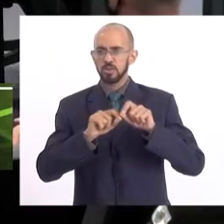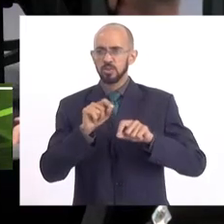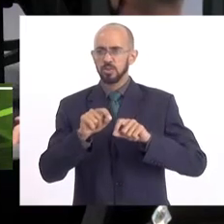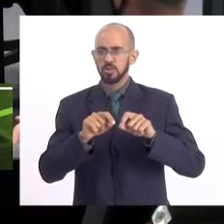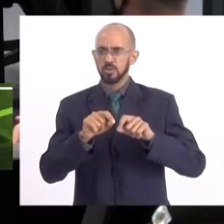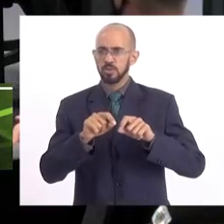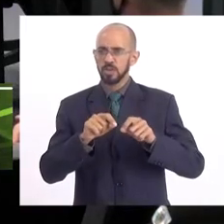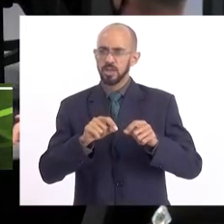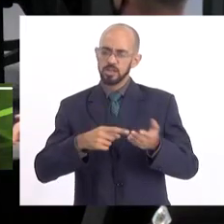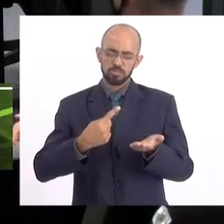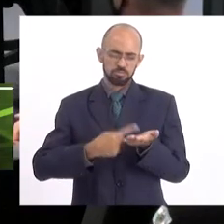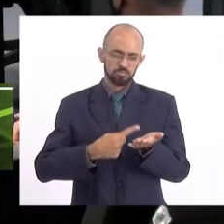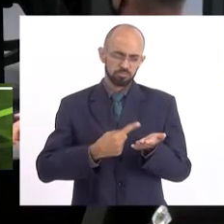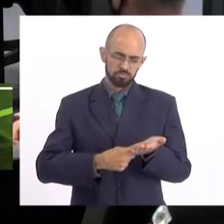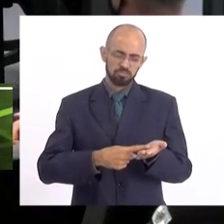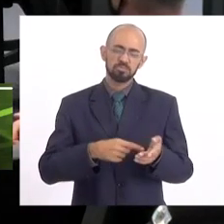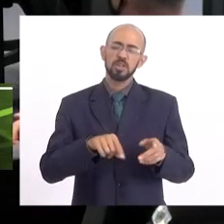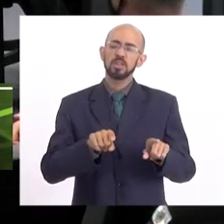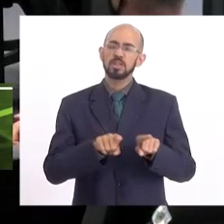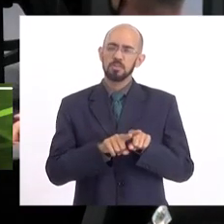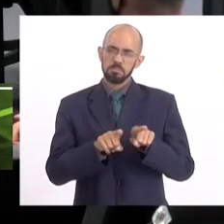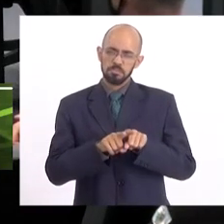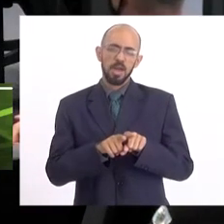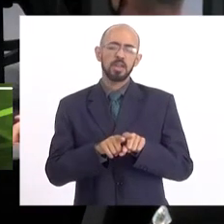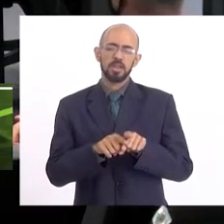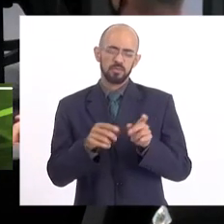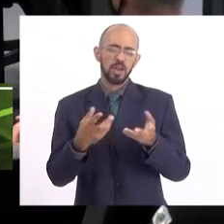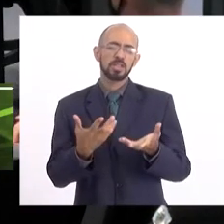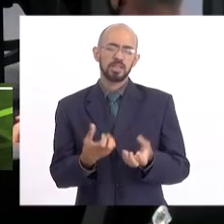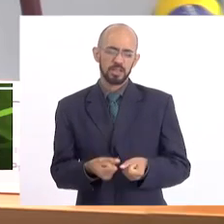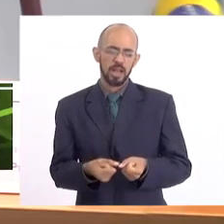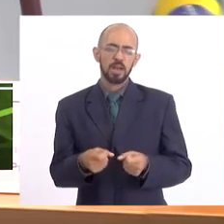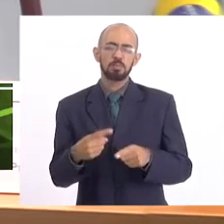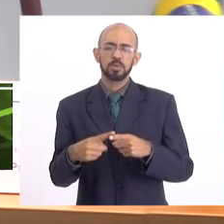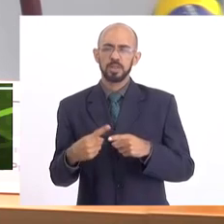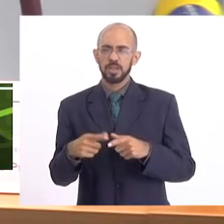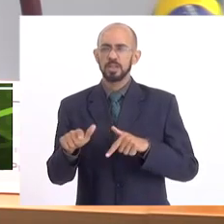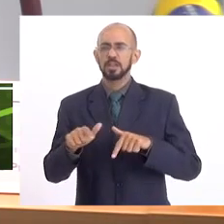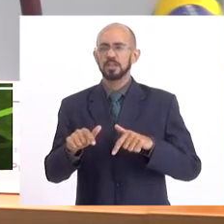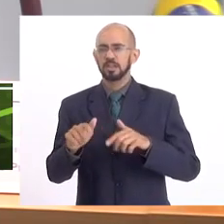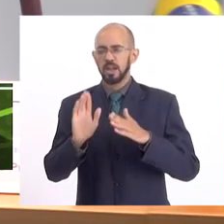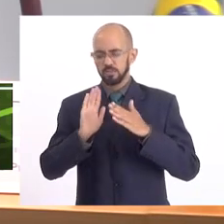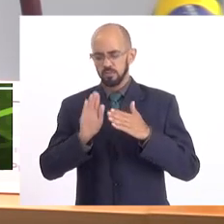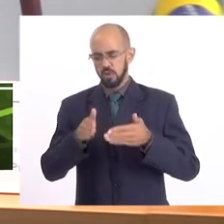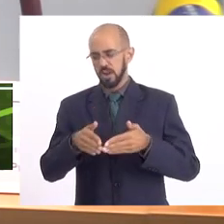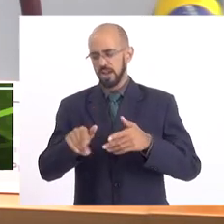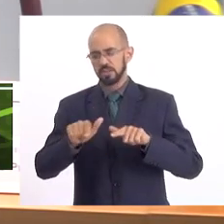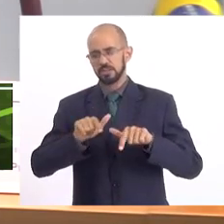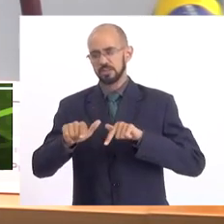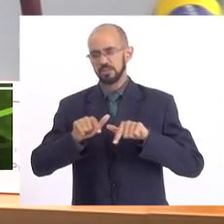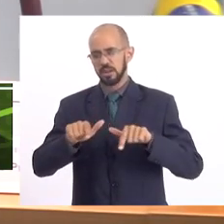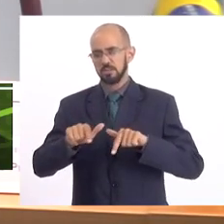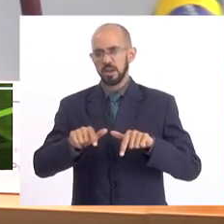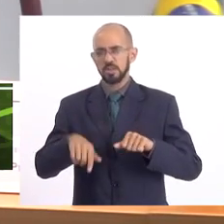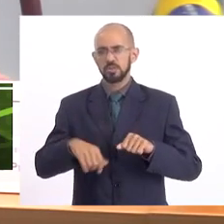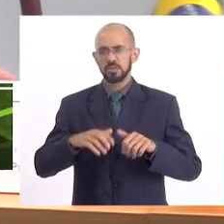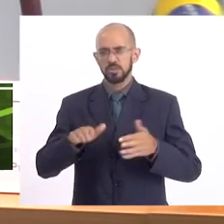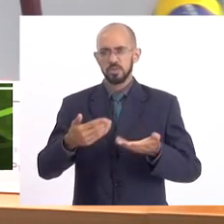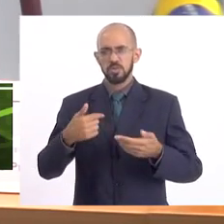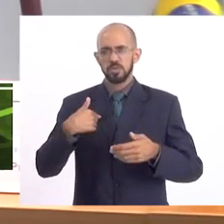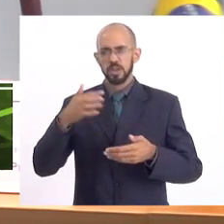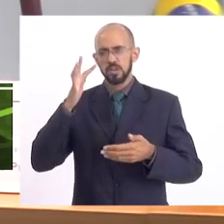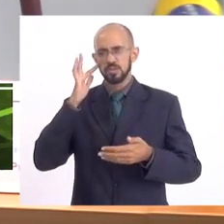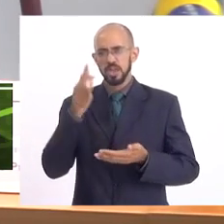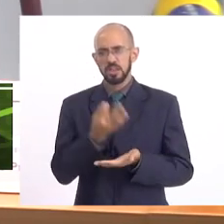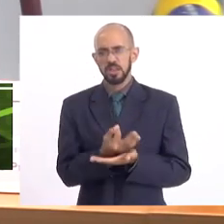com a categoria. Entendeu? Ele está muito envolvido no teu trabalho lá, do Alexandre, na Secretaria de Educação. Então, eu tenho certeza que a